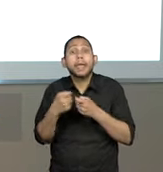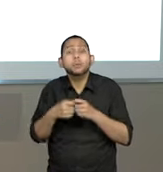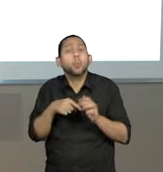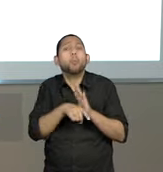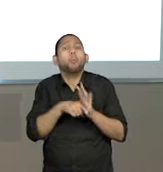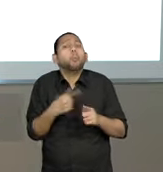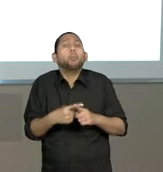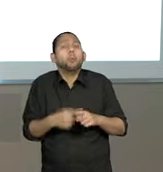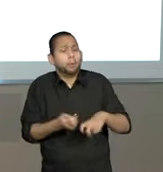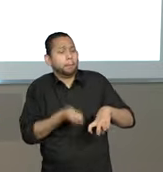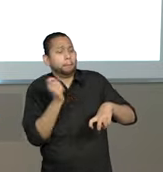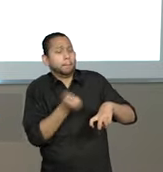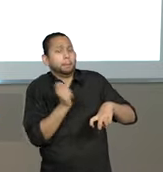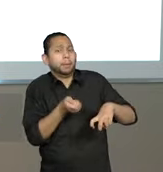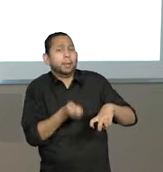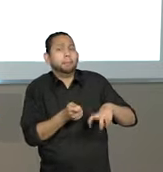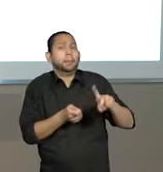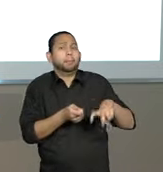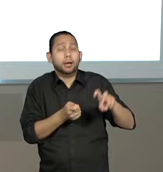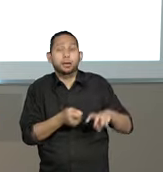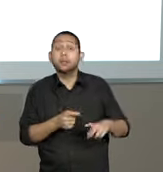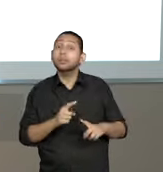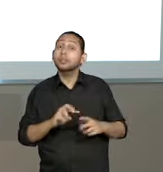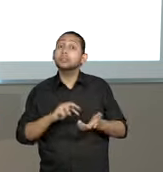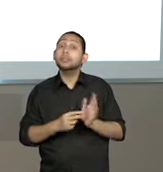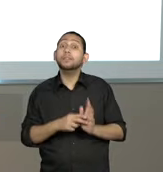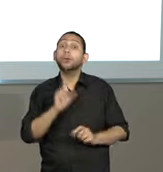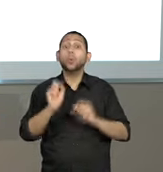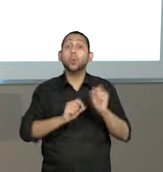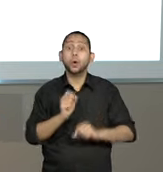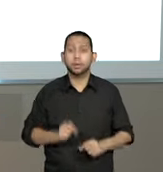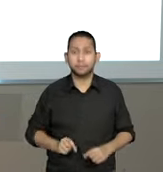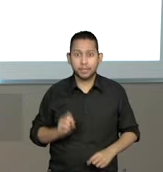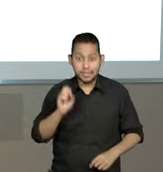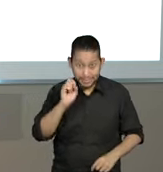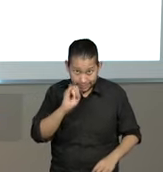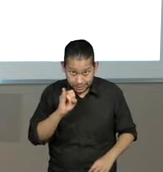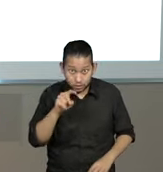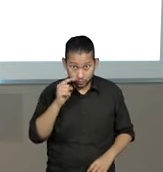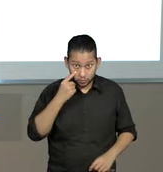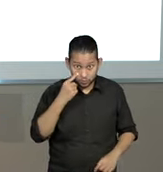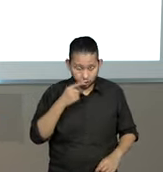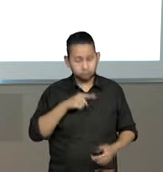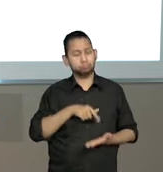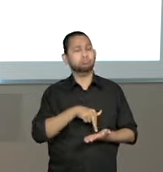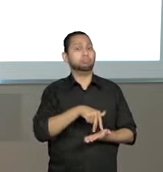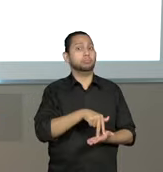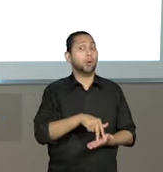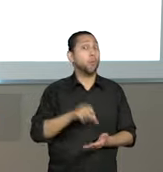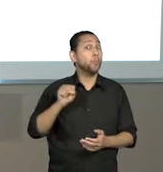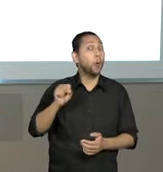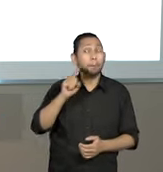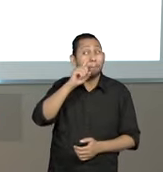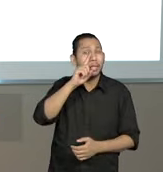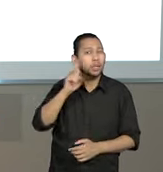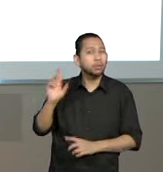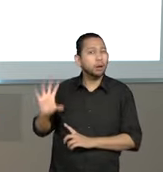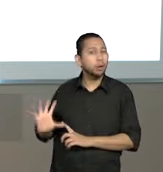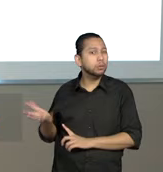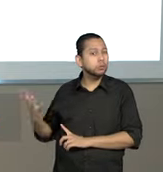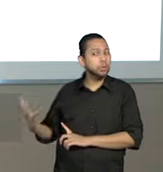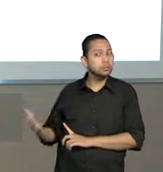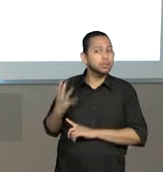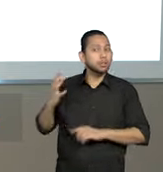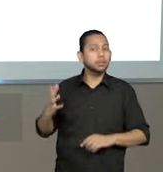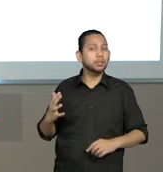a proteger nosso corpo de ameaças grandes e repentinas, em que você não